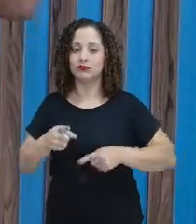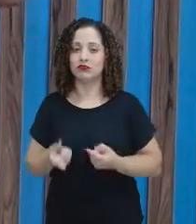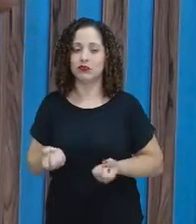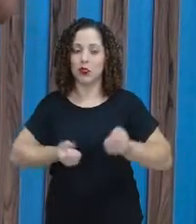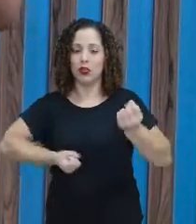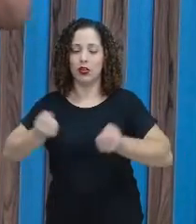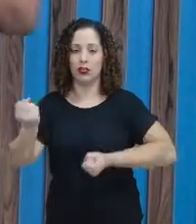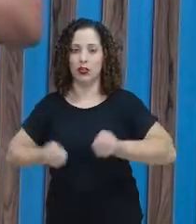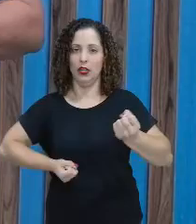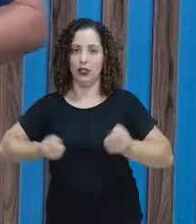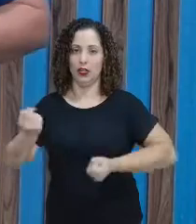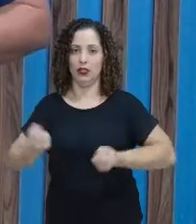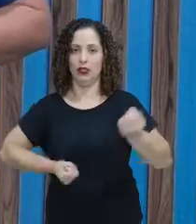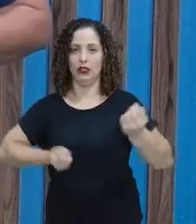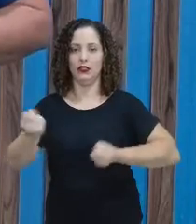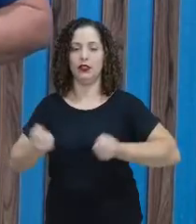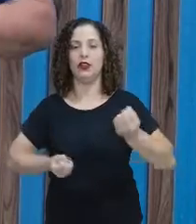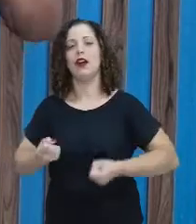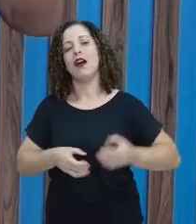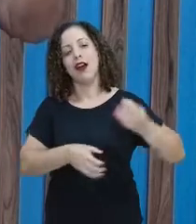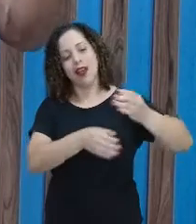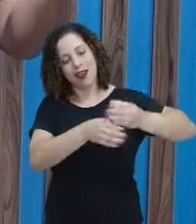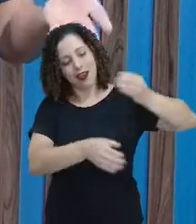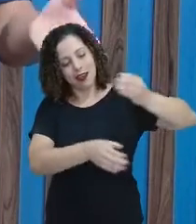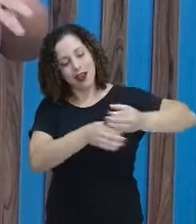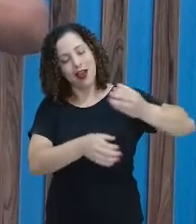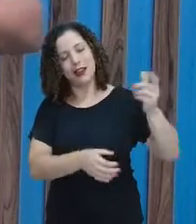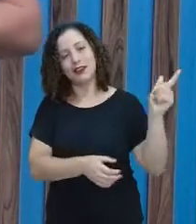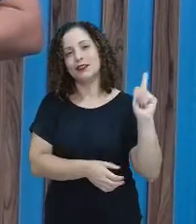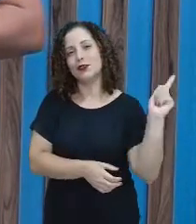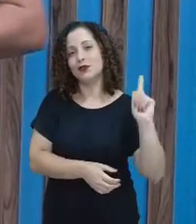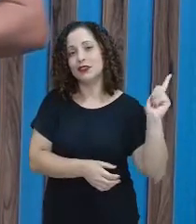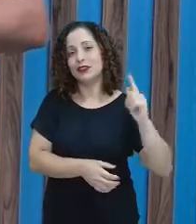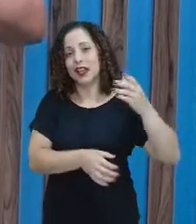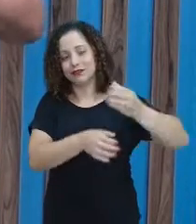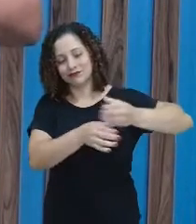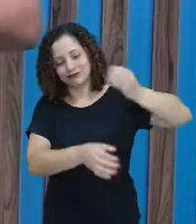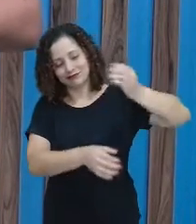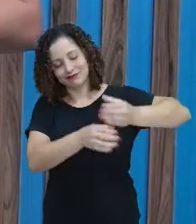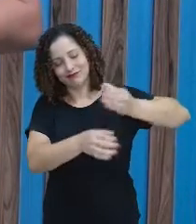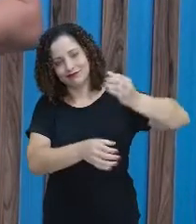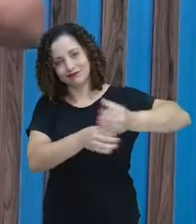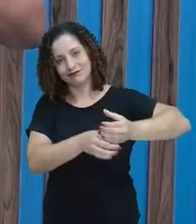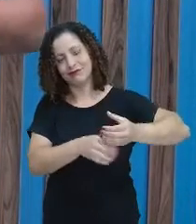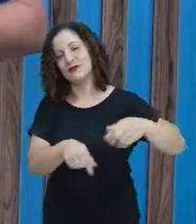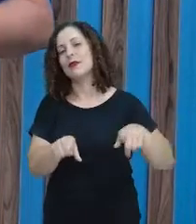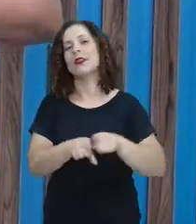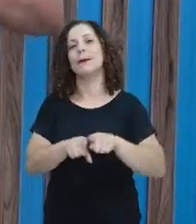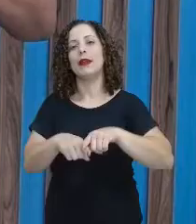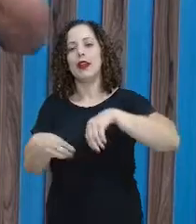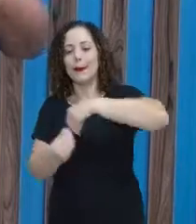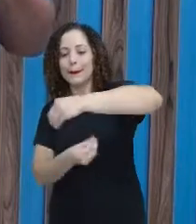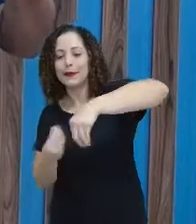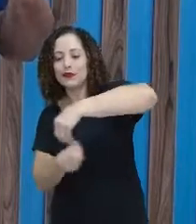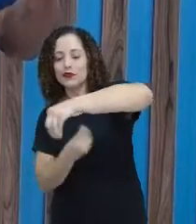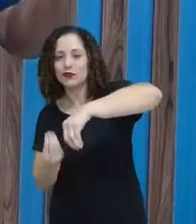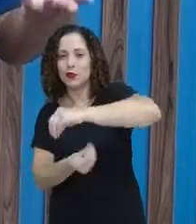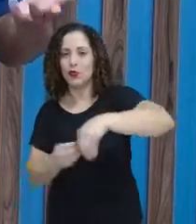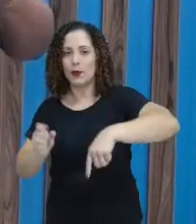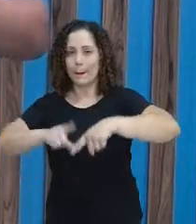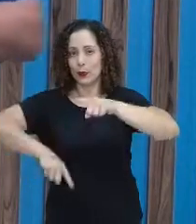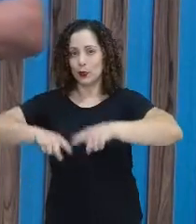A latinha do refrigerante, que é feita através da fusão do material, né, colocado em